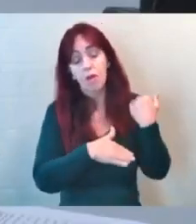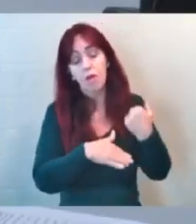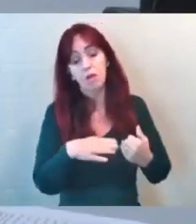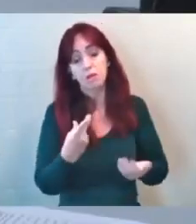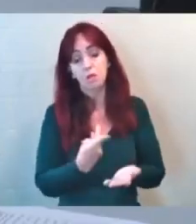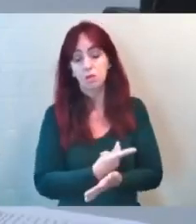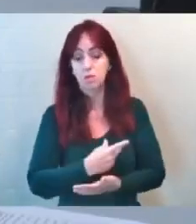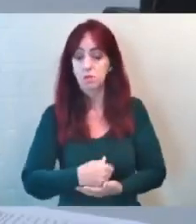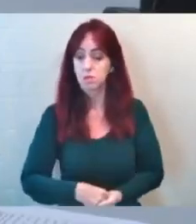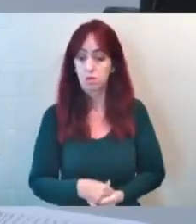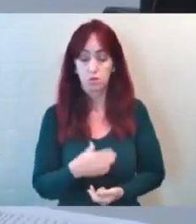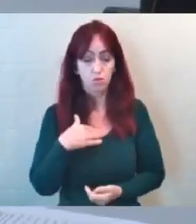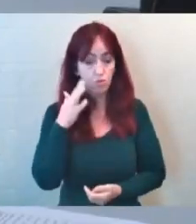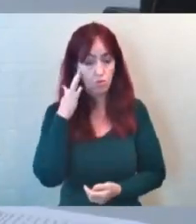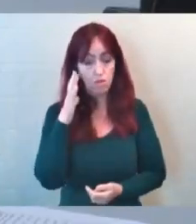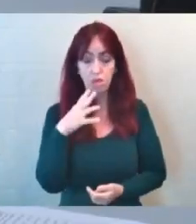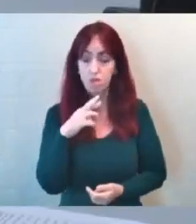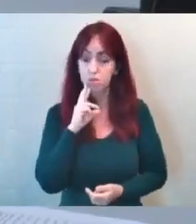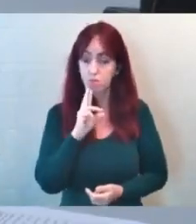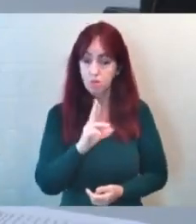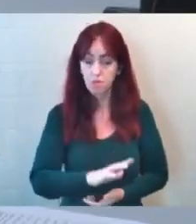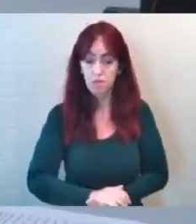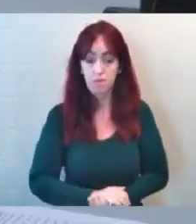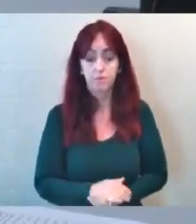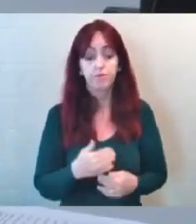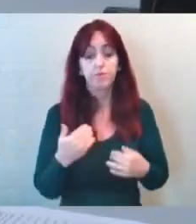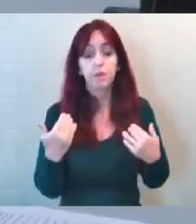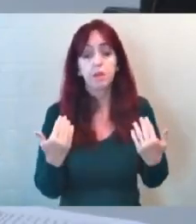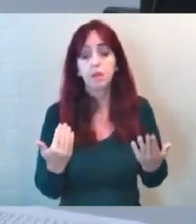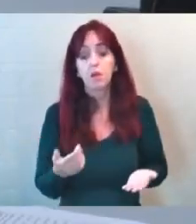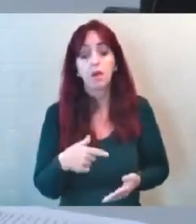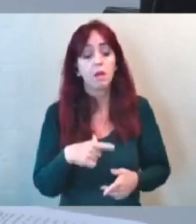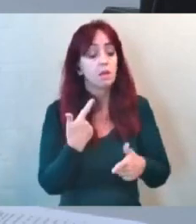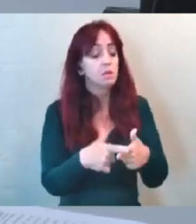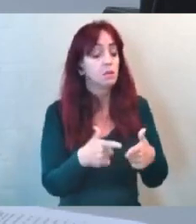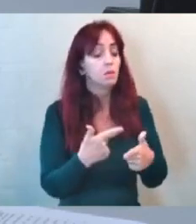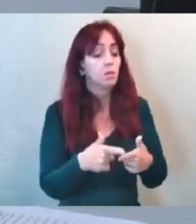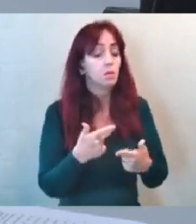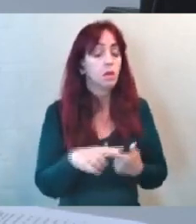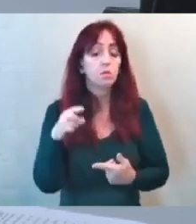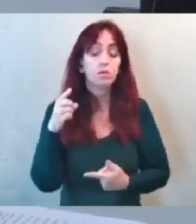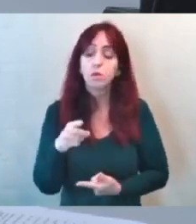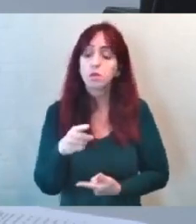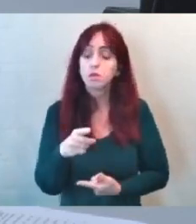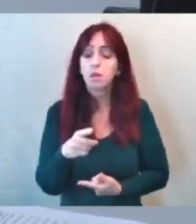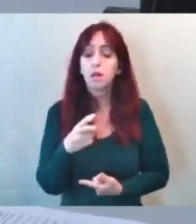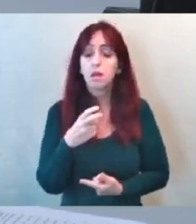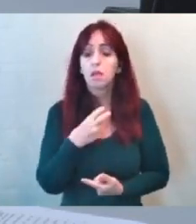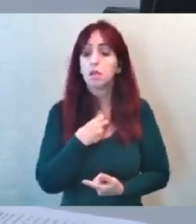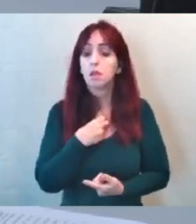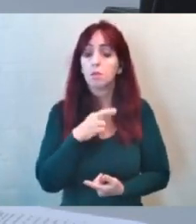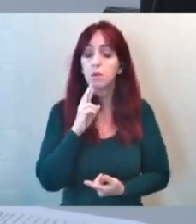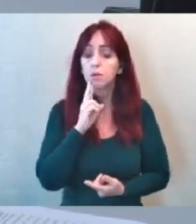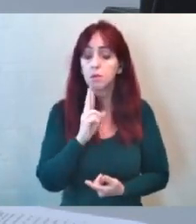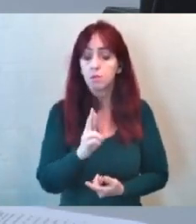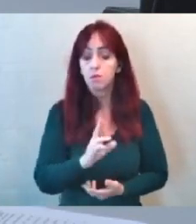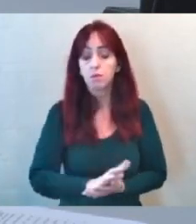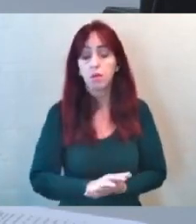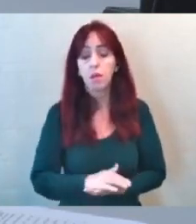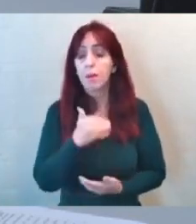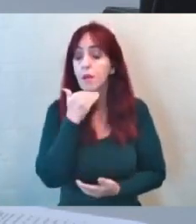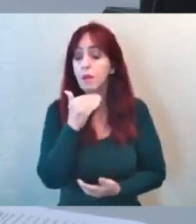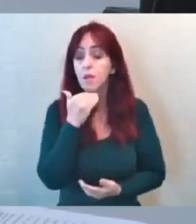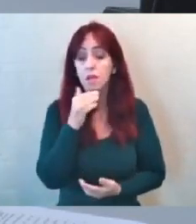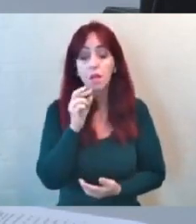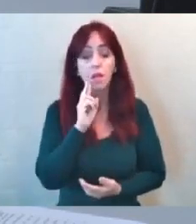André. O senhor não pode opinar, mas ninguém responde. 220 milhões de reais.